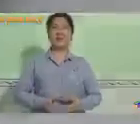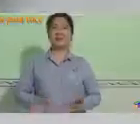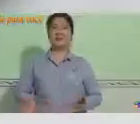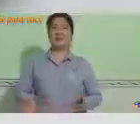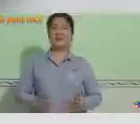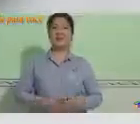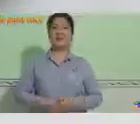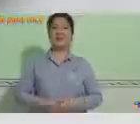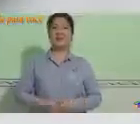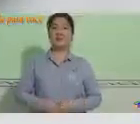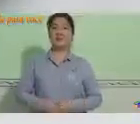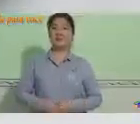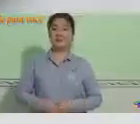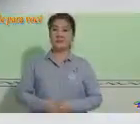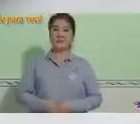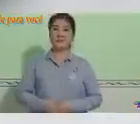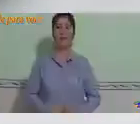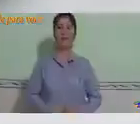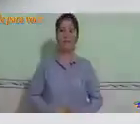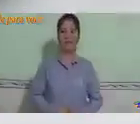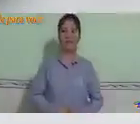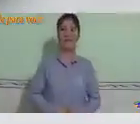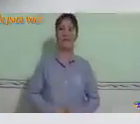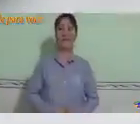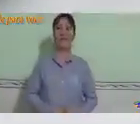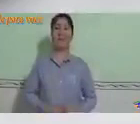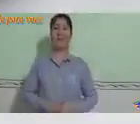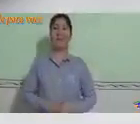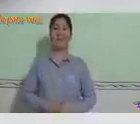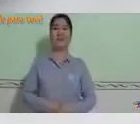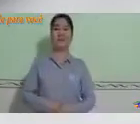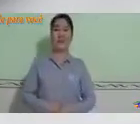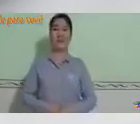como massa mãe, vírgula, com farinha de trigo de centeio e água.